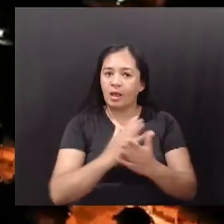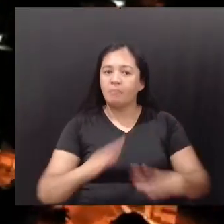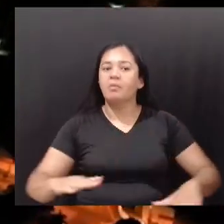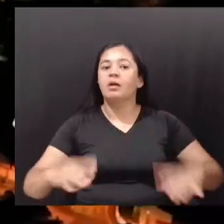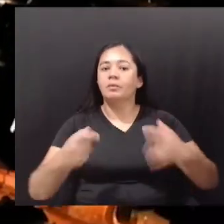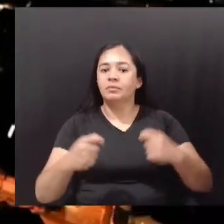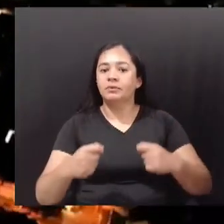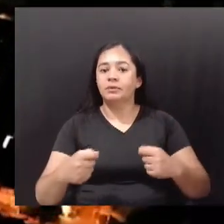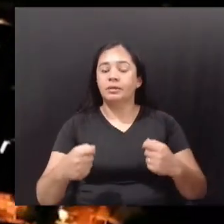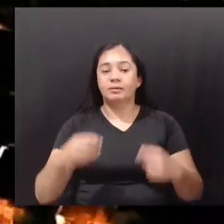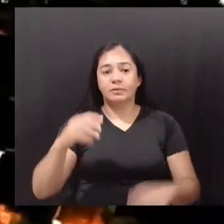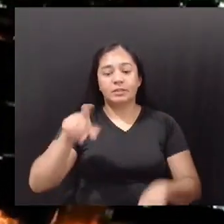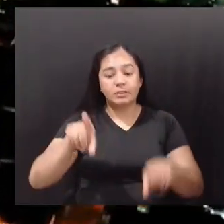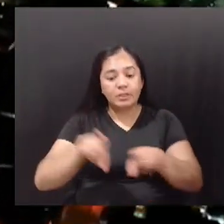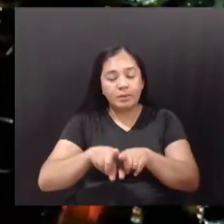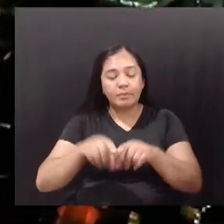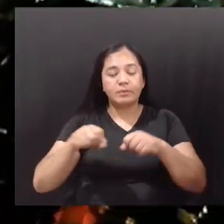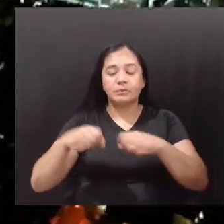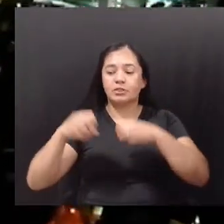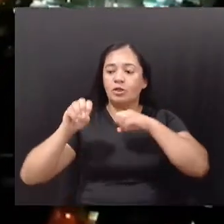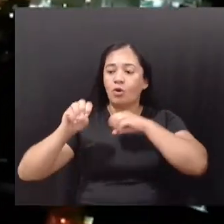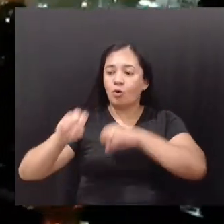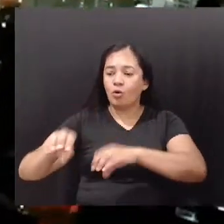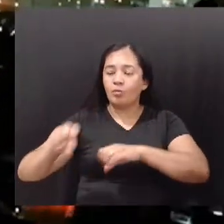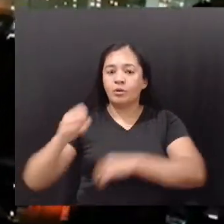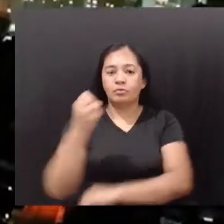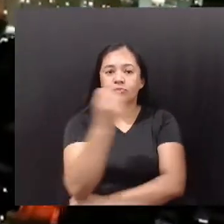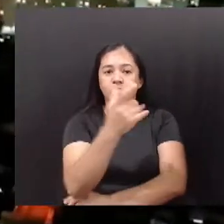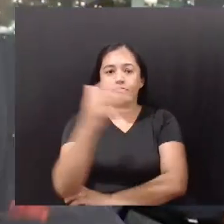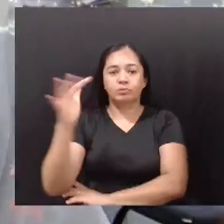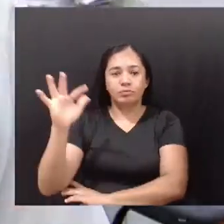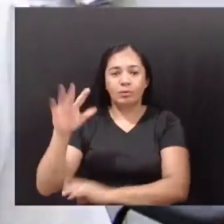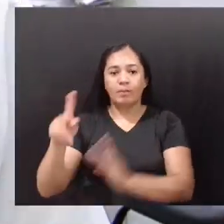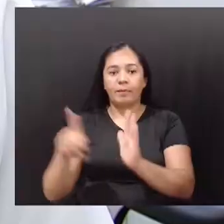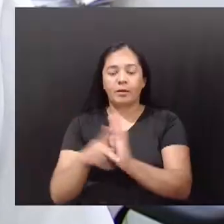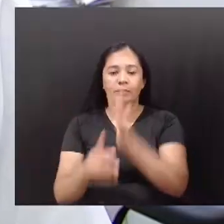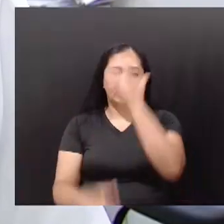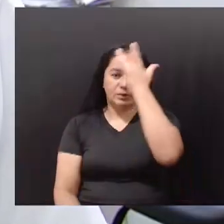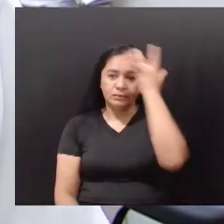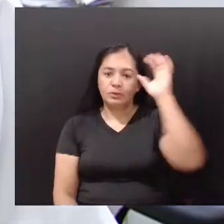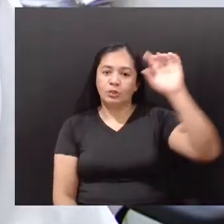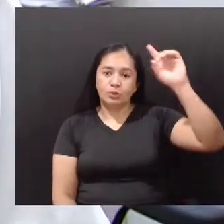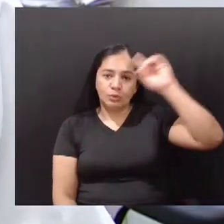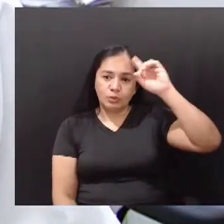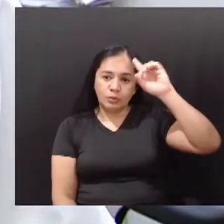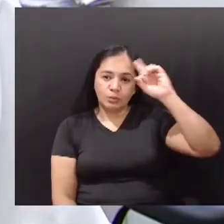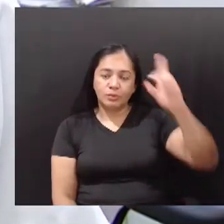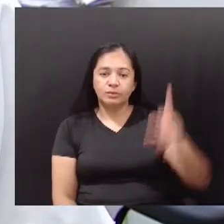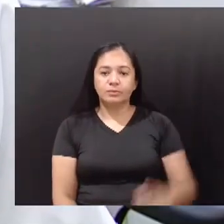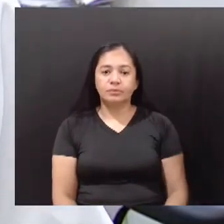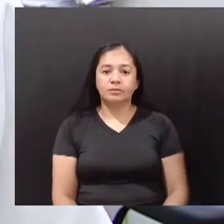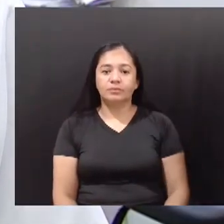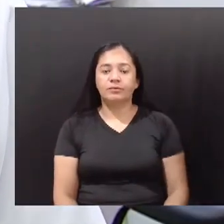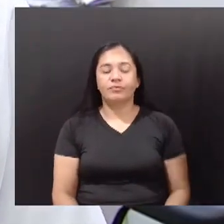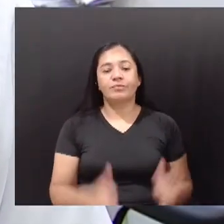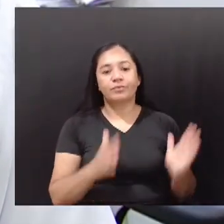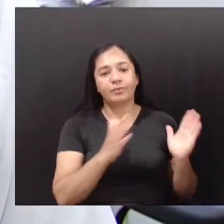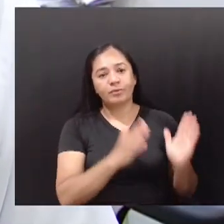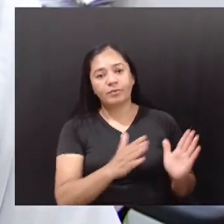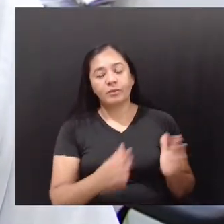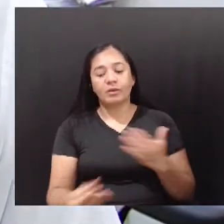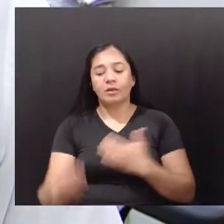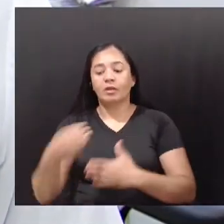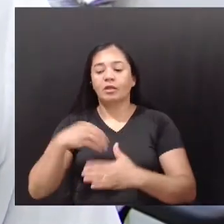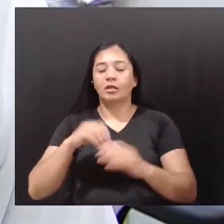educação, né, ambiental, ecológica das pessoas no dia a dia, nas casas, né, os processos, as empresas, a gente tem que pensar